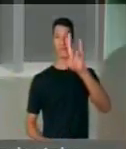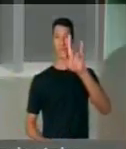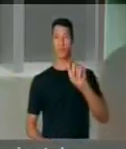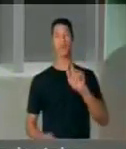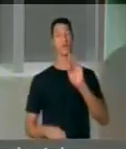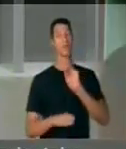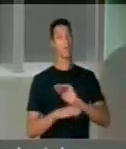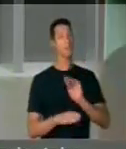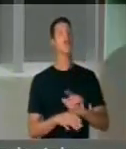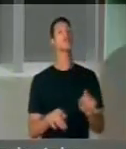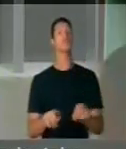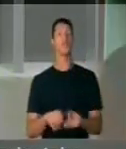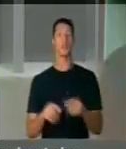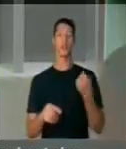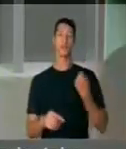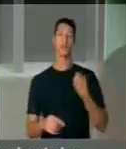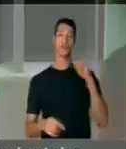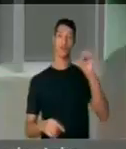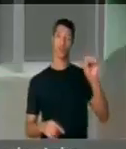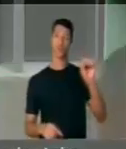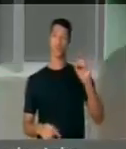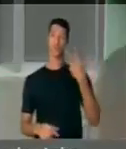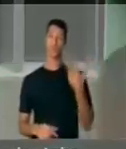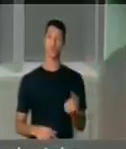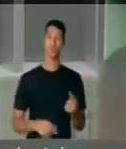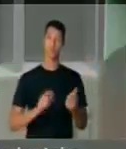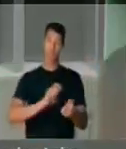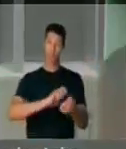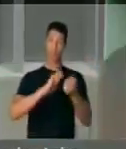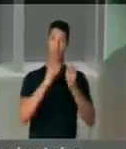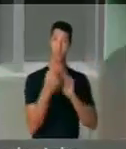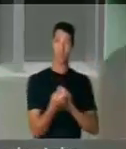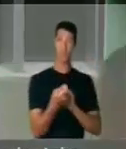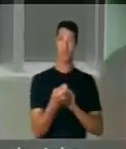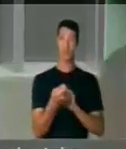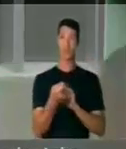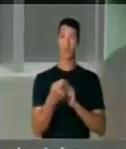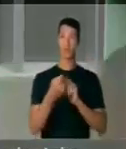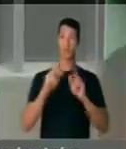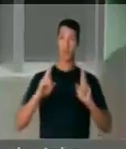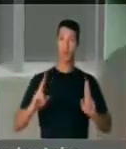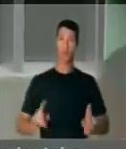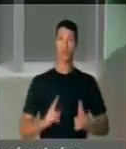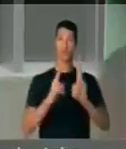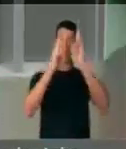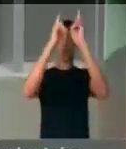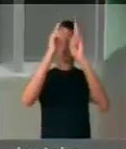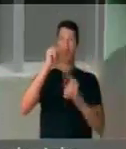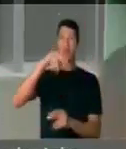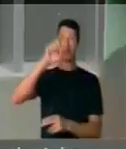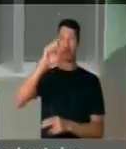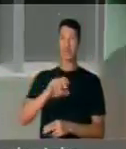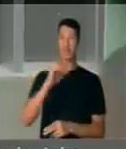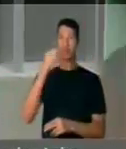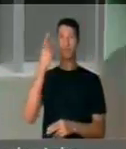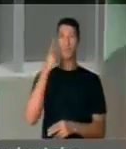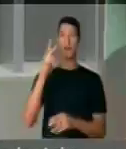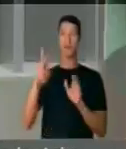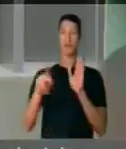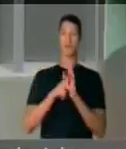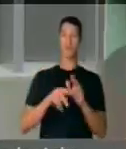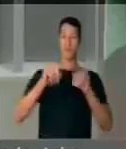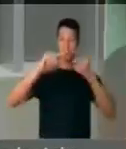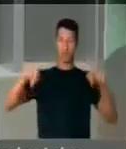e preservada. Número 8, vamos adaptar a torre do anexo 1 para gabinetes